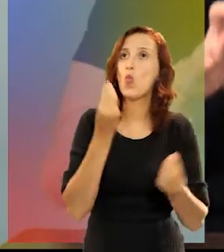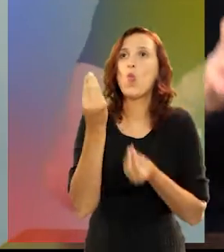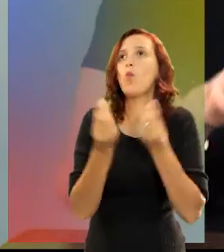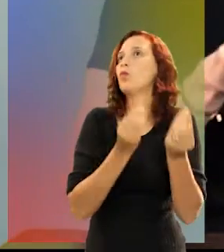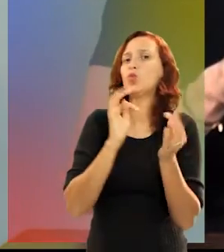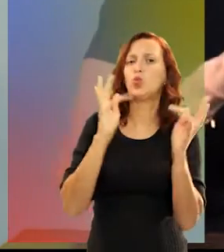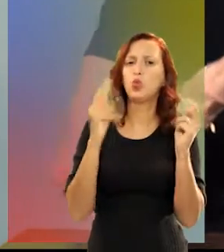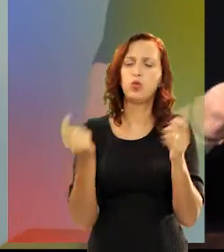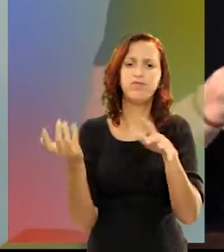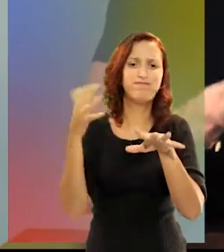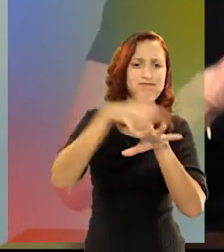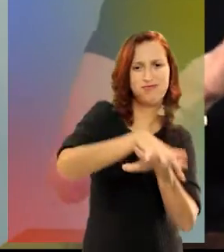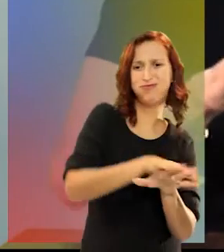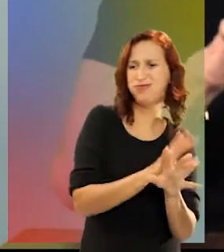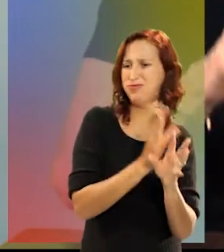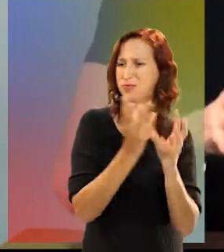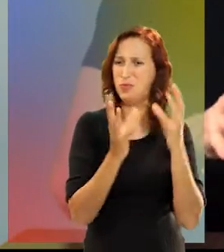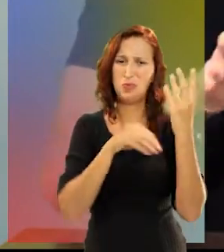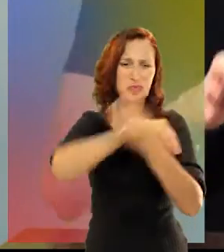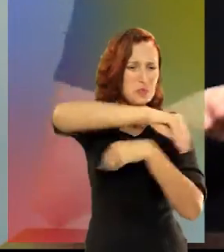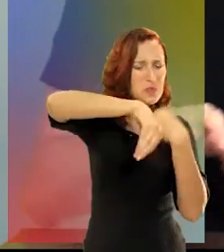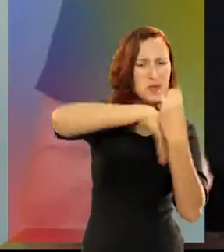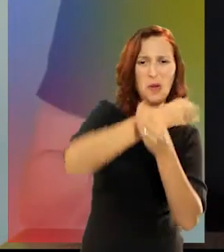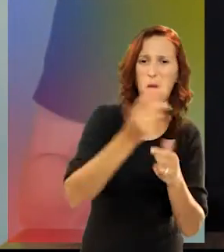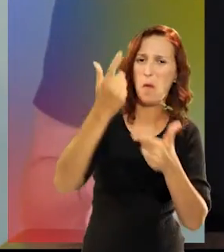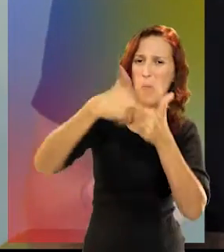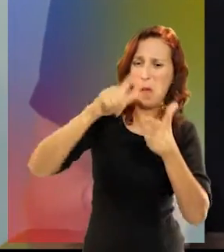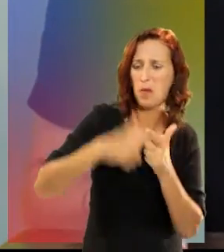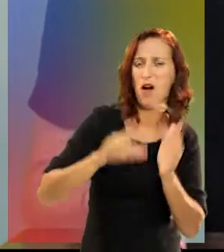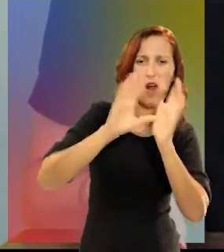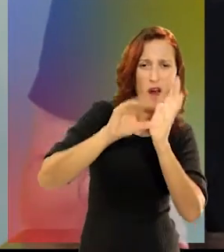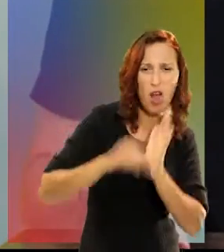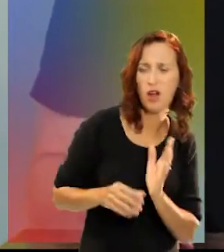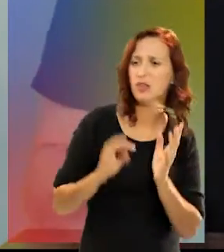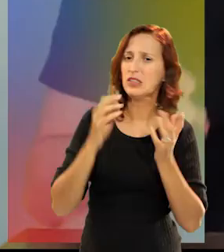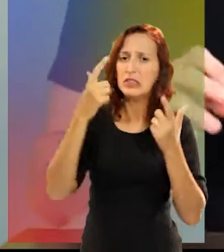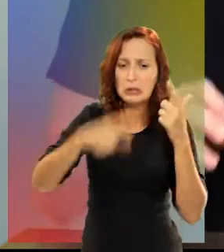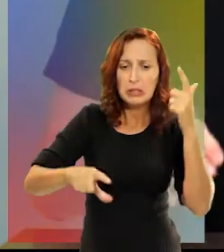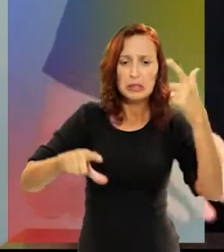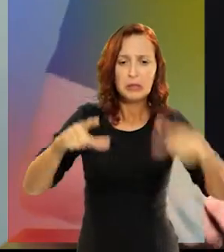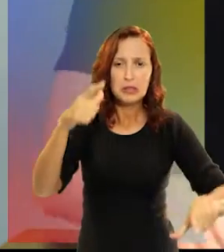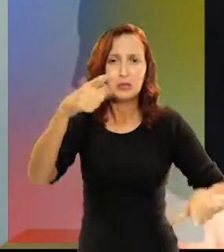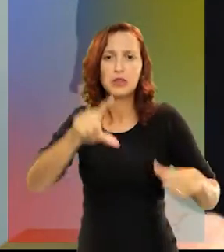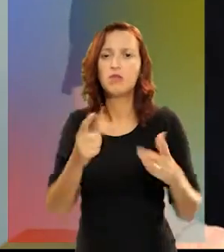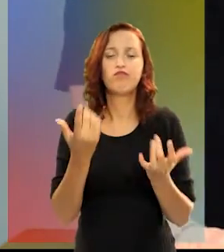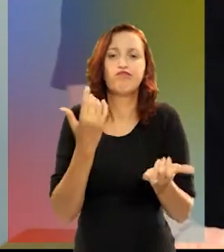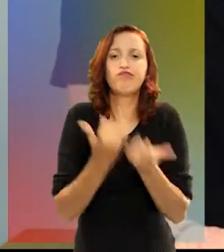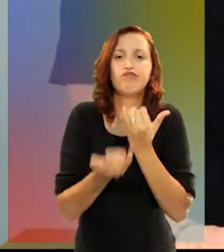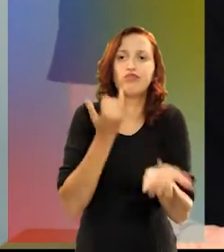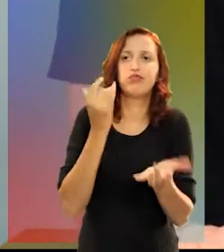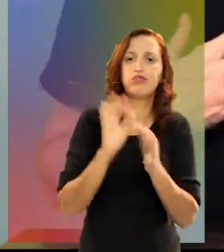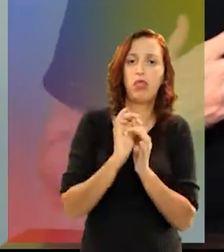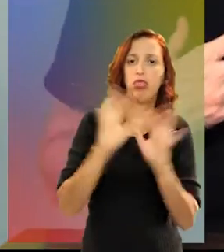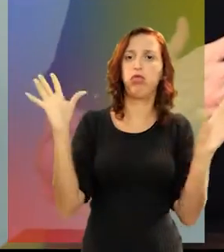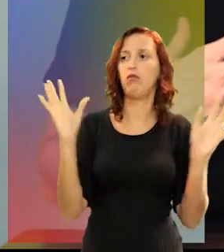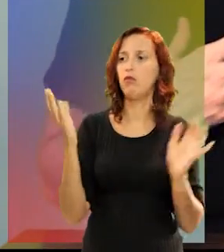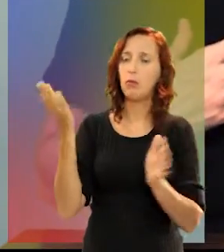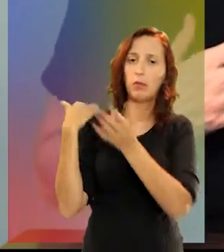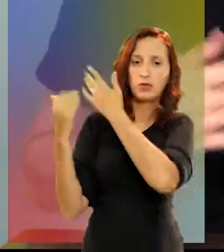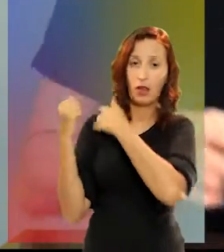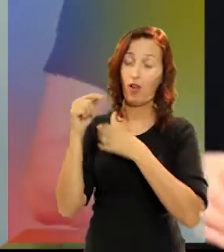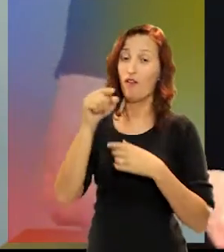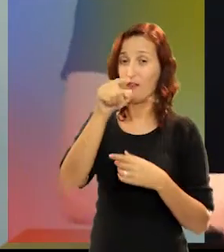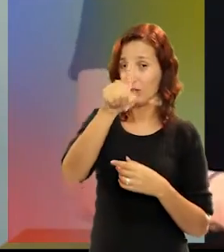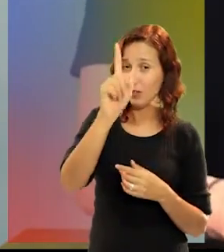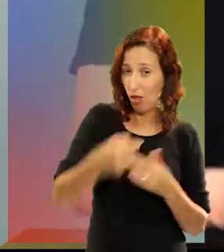sistemas tão introjetados de corrupção e de problema que vão se repetir independente de você ir pro passado ou pro futuro, né? Se você é